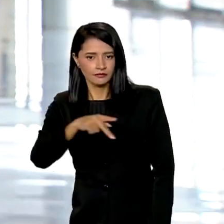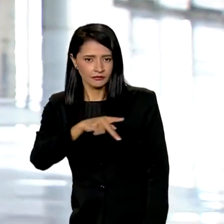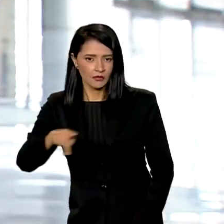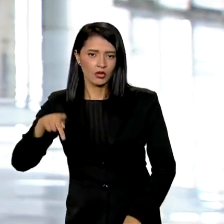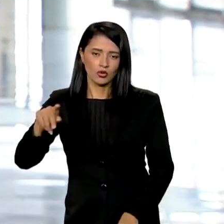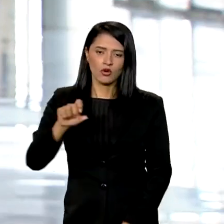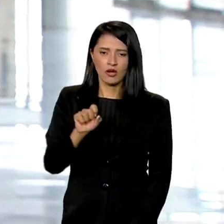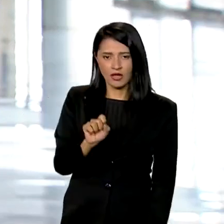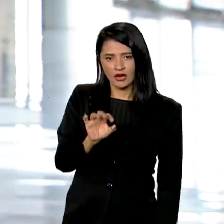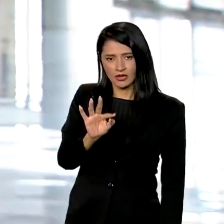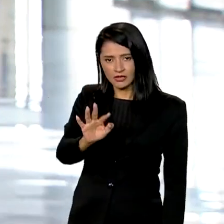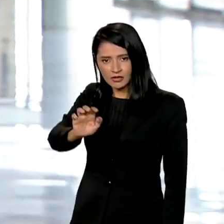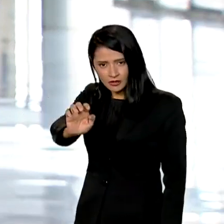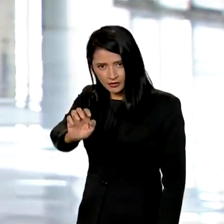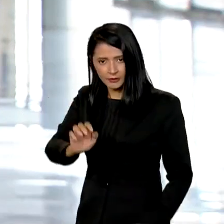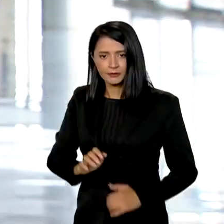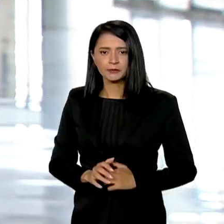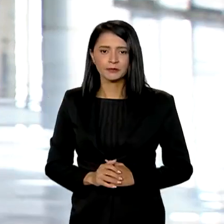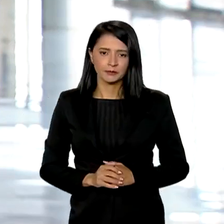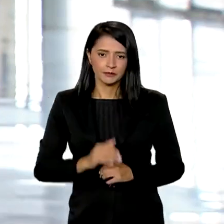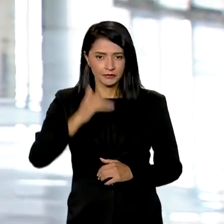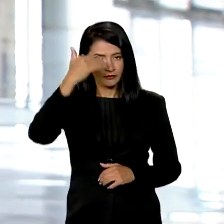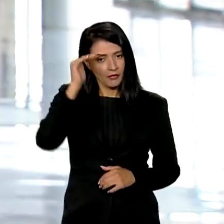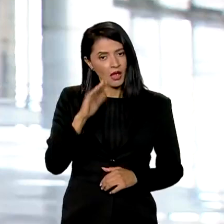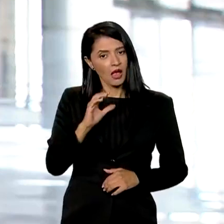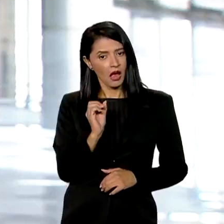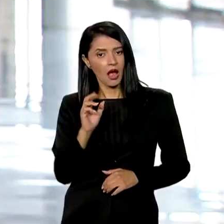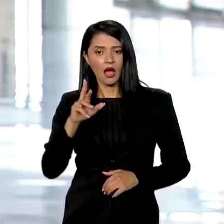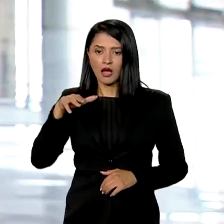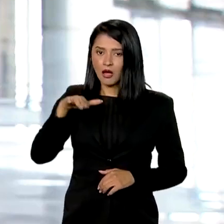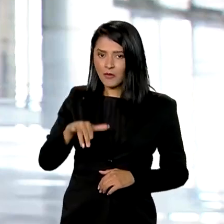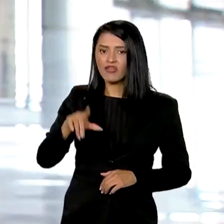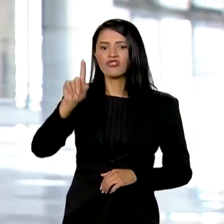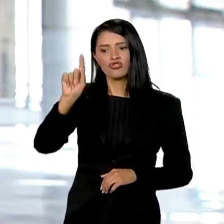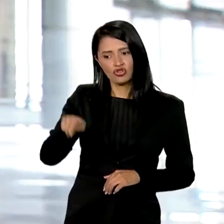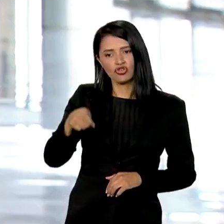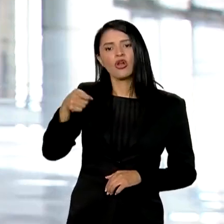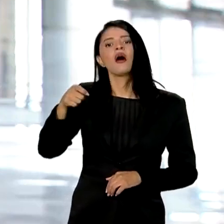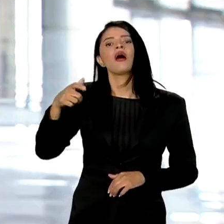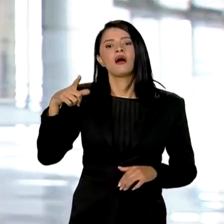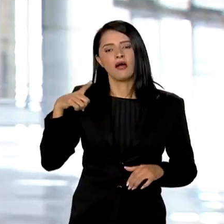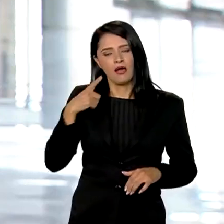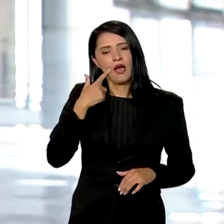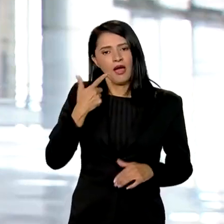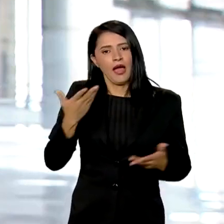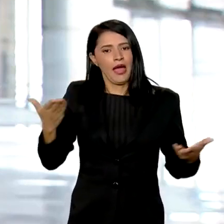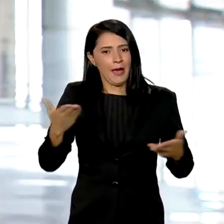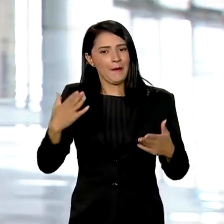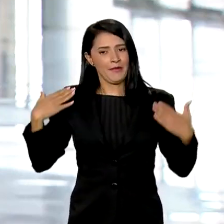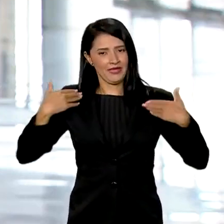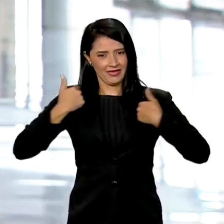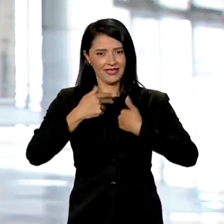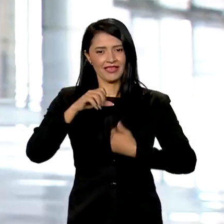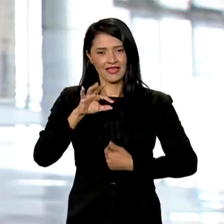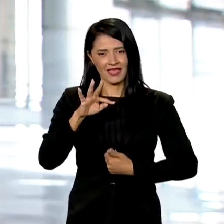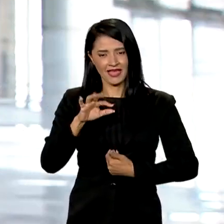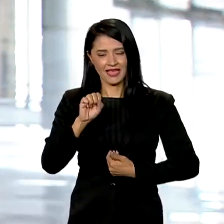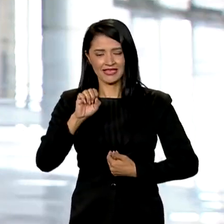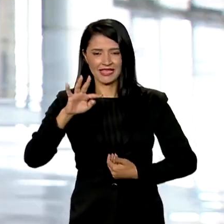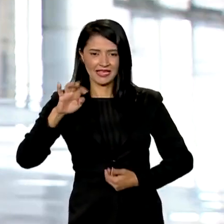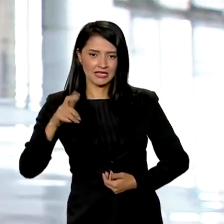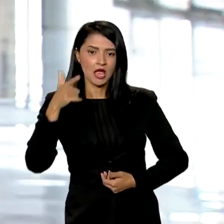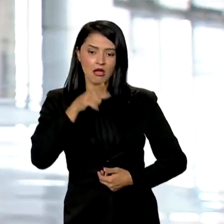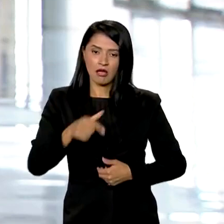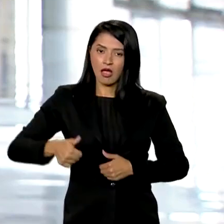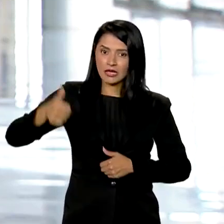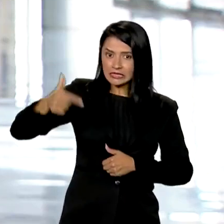Tribunal Superior Eleitoral. Carmen Lúcia, que é ministra do STF, é atualmente vice-presidente da Corte Eleitoral e